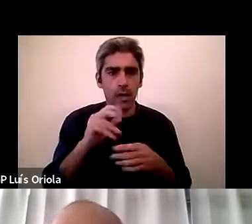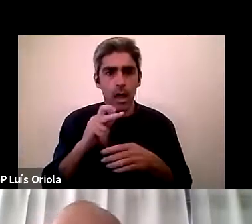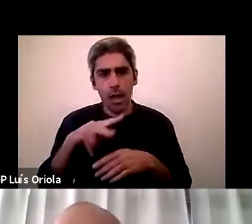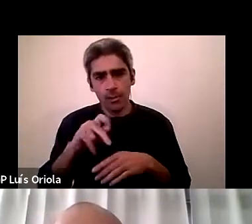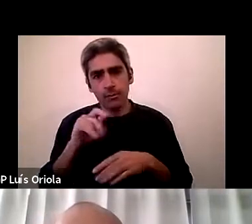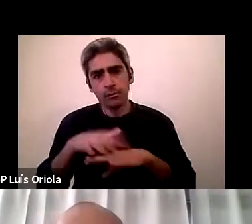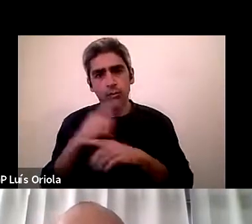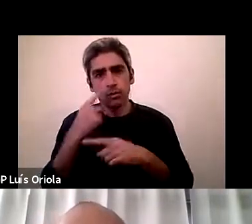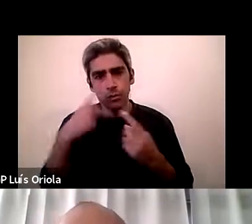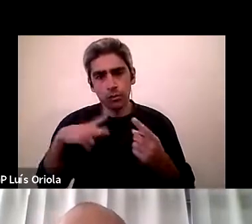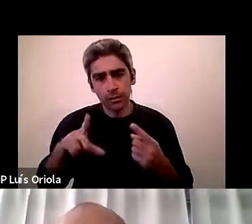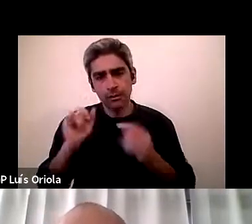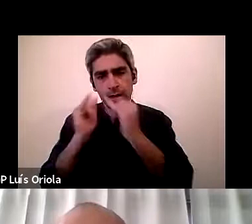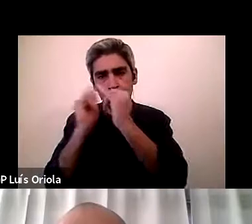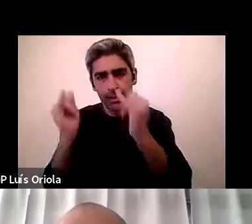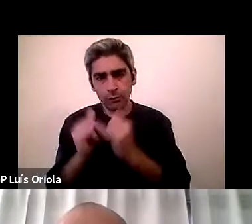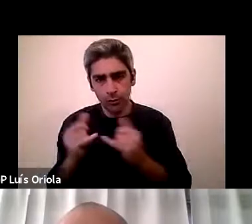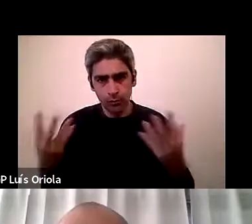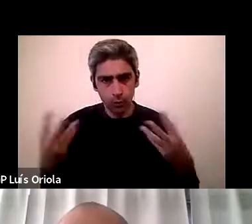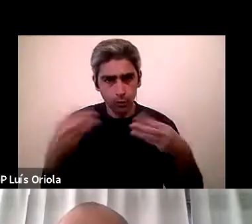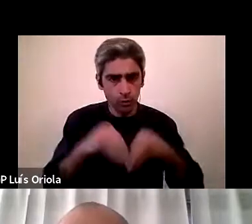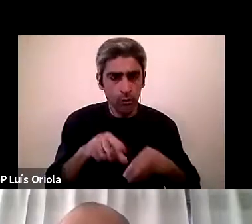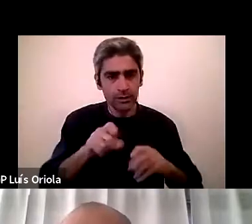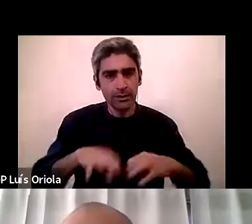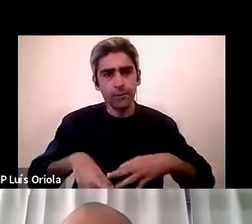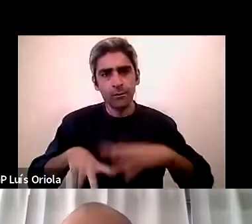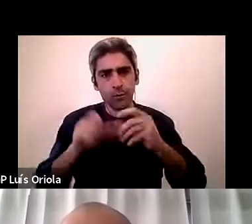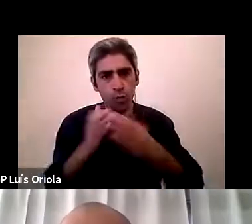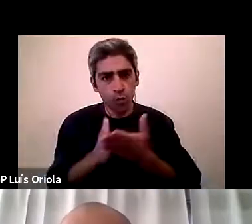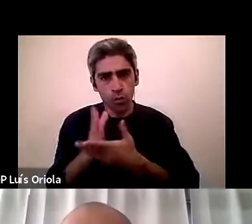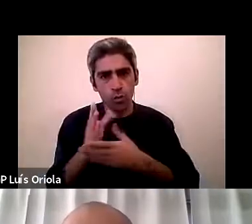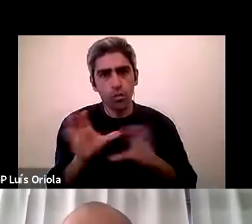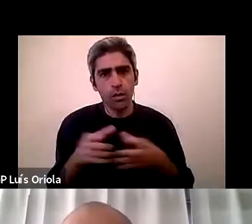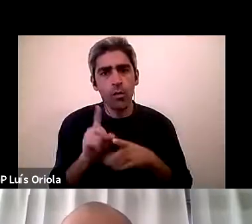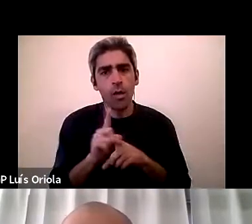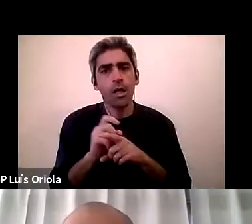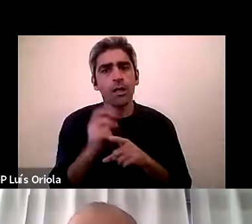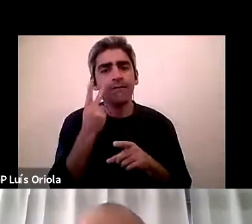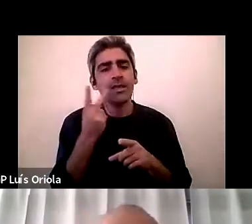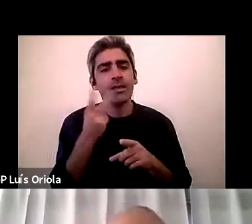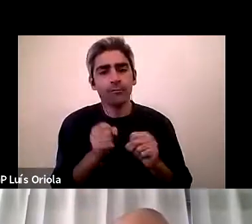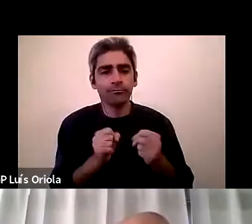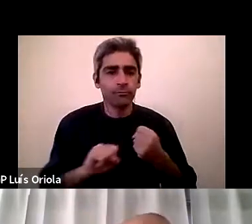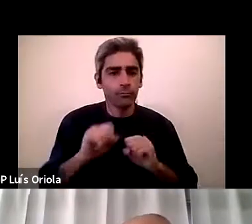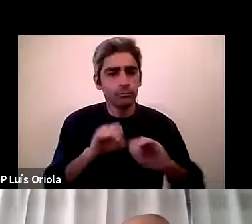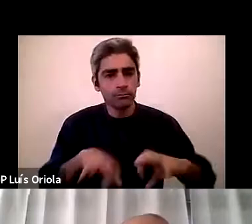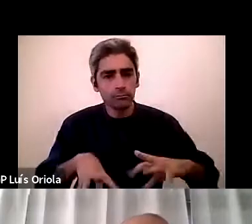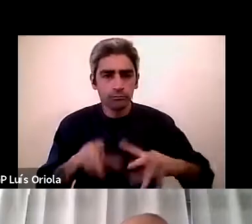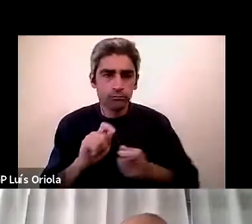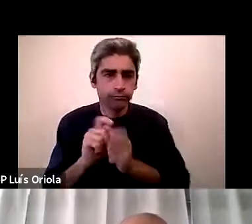internacional. E neste desenvolvimento contínuo que tem, porque uma comunidade é um ser vivo, é uma entidade orgânica, numa